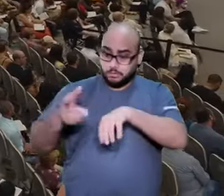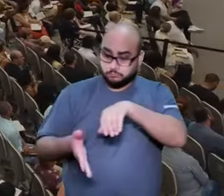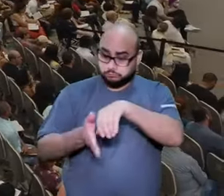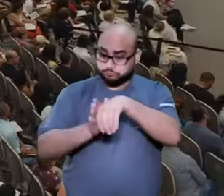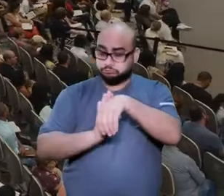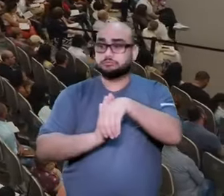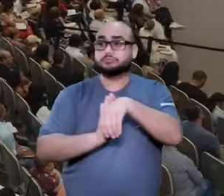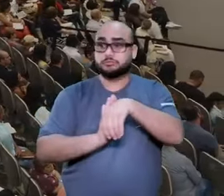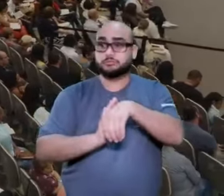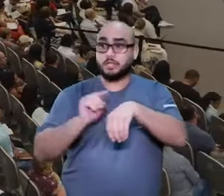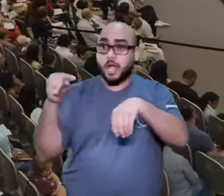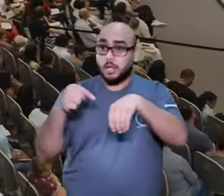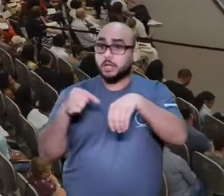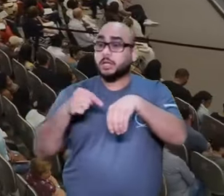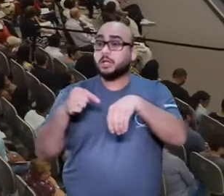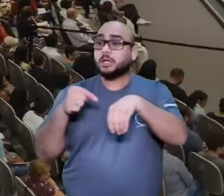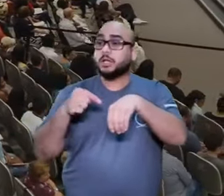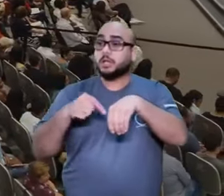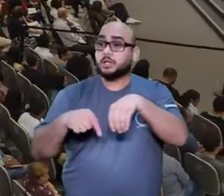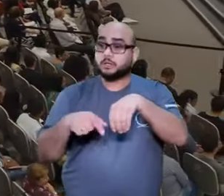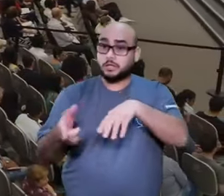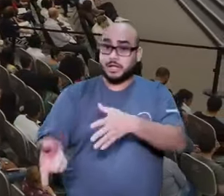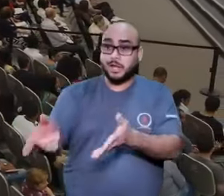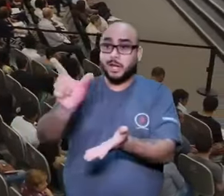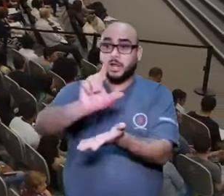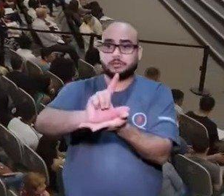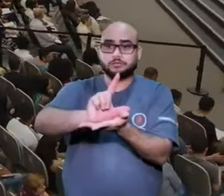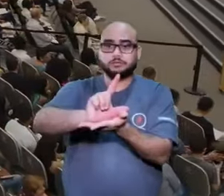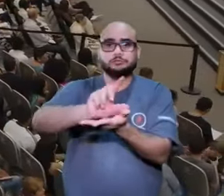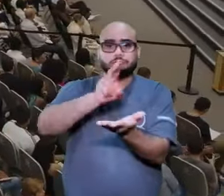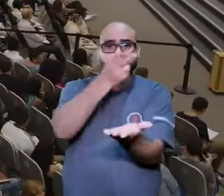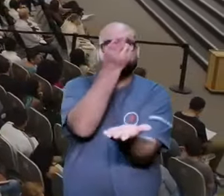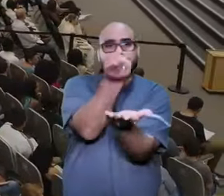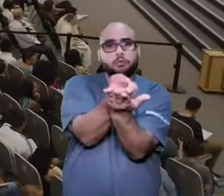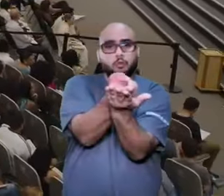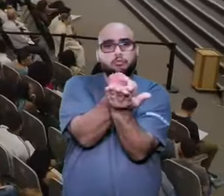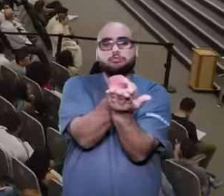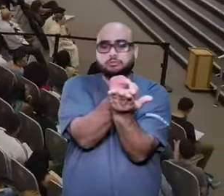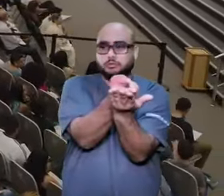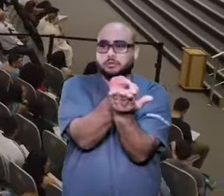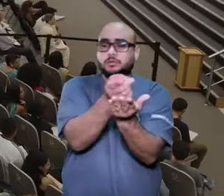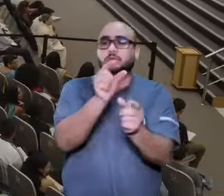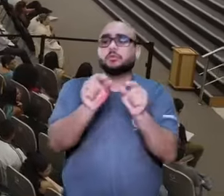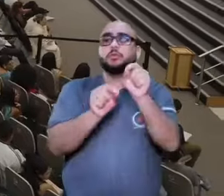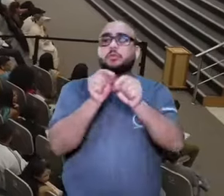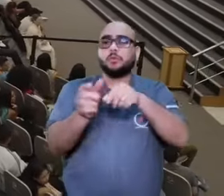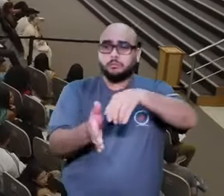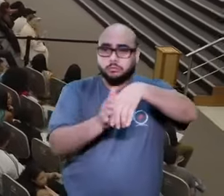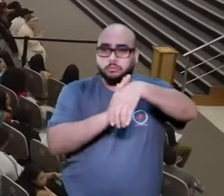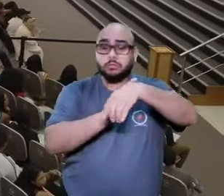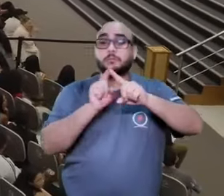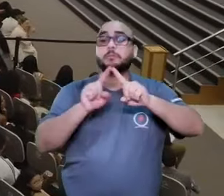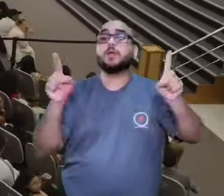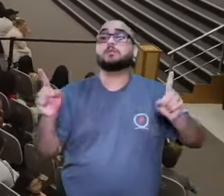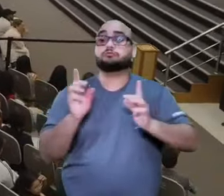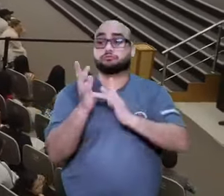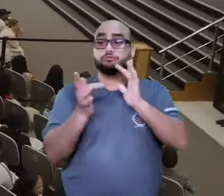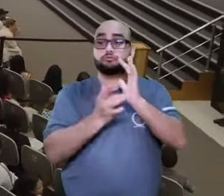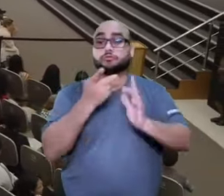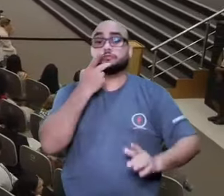fora colocada na porta do sepulcro ou tira a pedra do sepulcro só que Jesus só diz